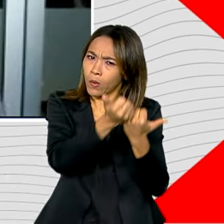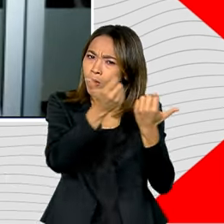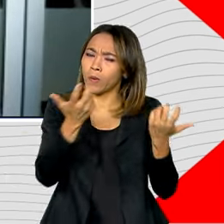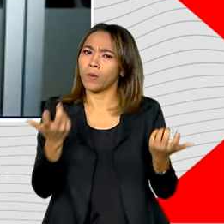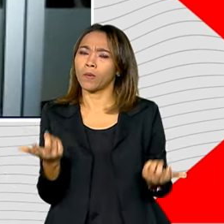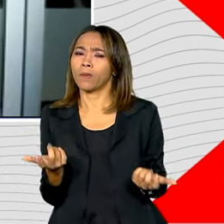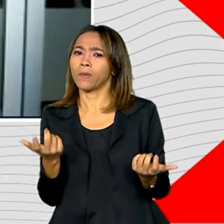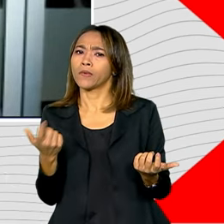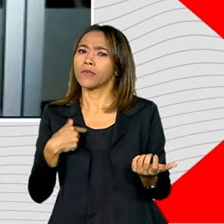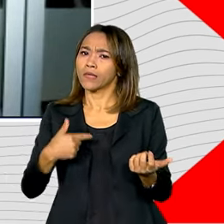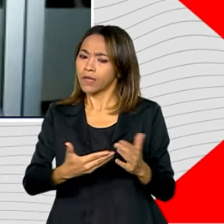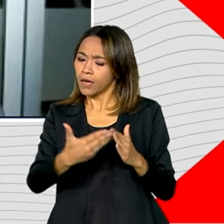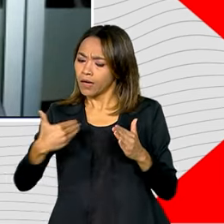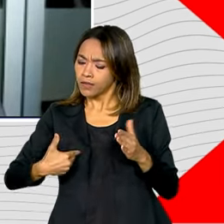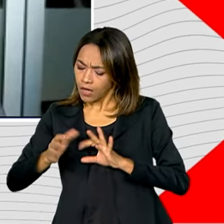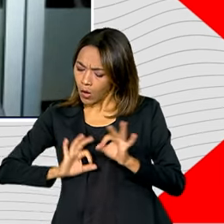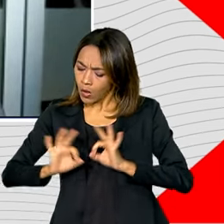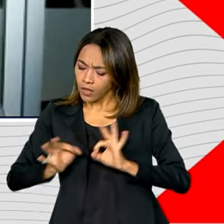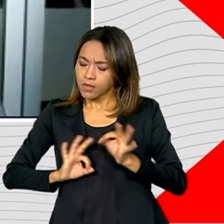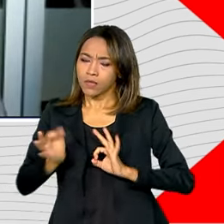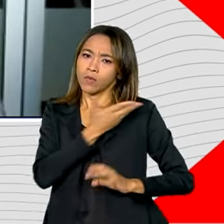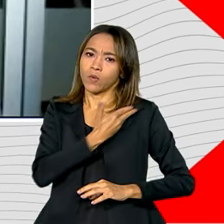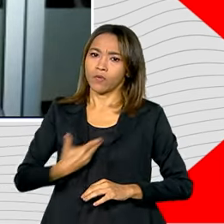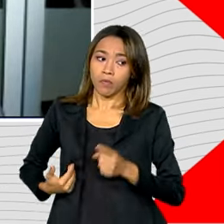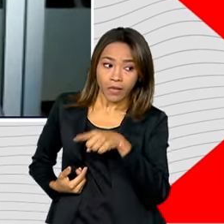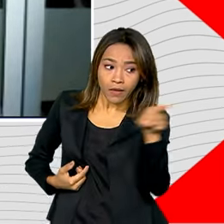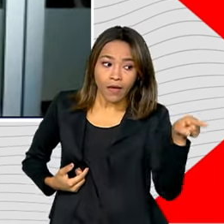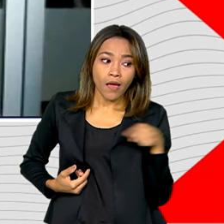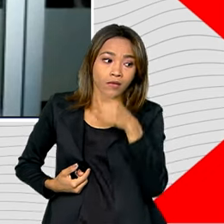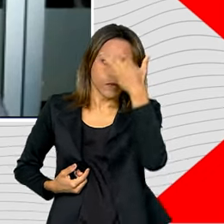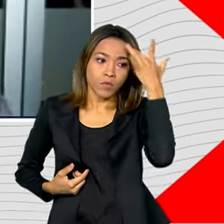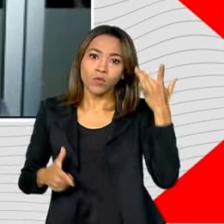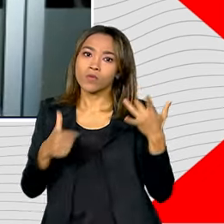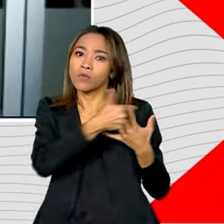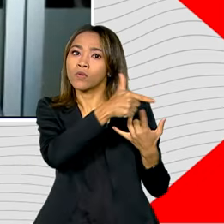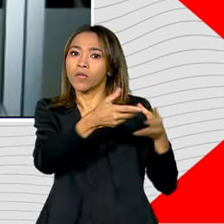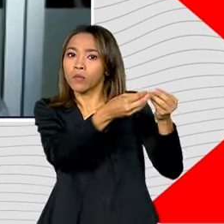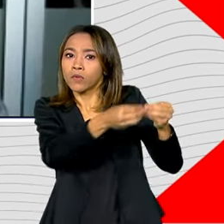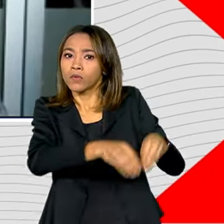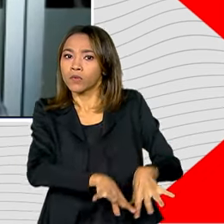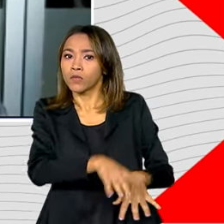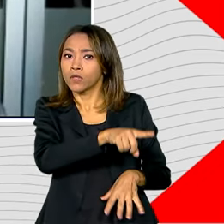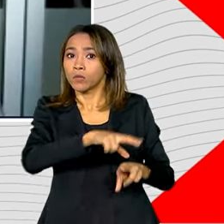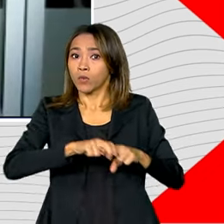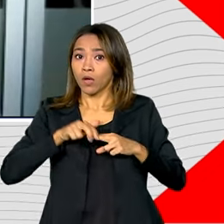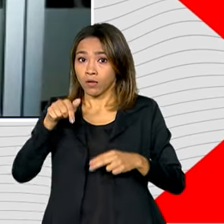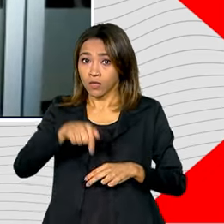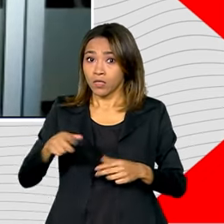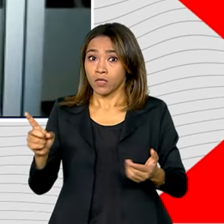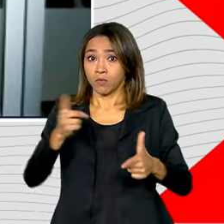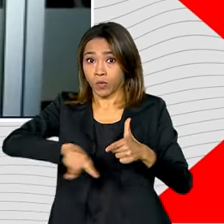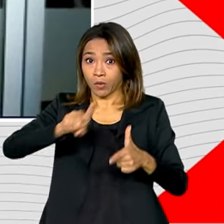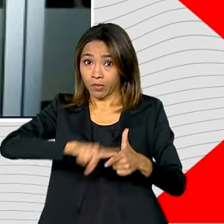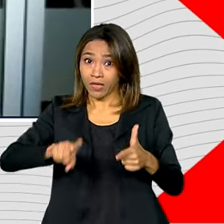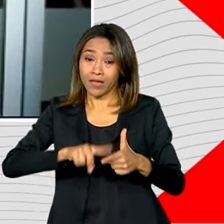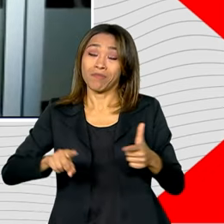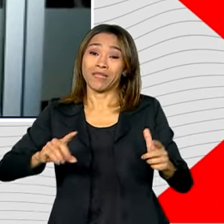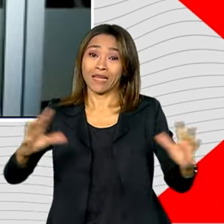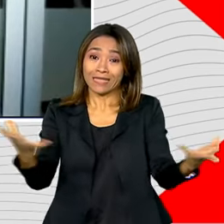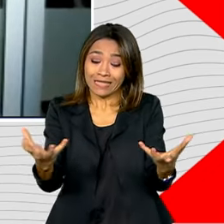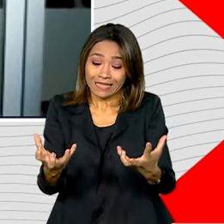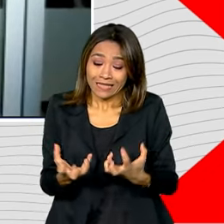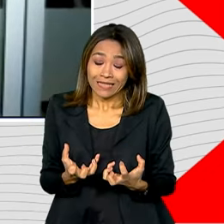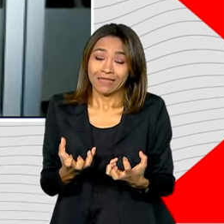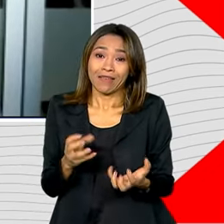ponto sendo programado para o governo para que essas pessoas não fiquem prejudicadas diante desse problema que a gente vem enfrentando com a seca nos